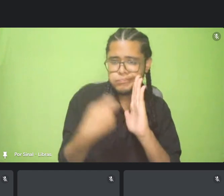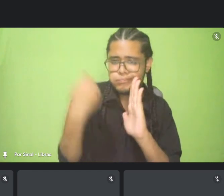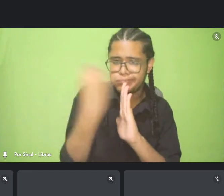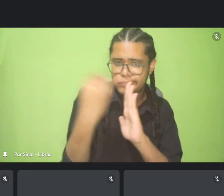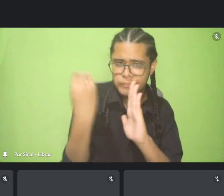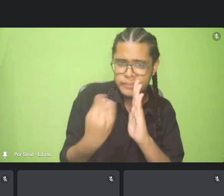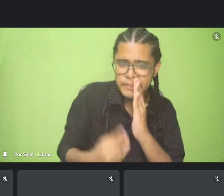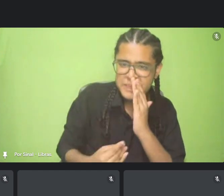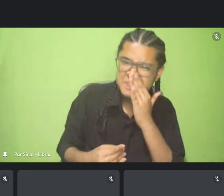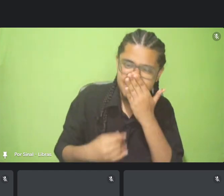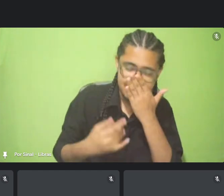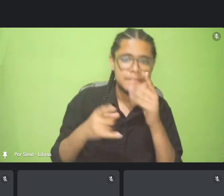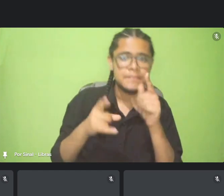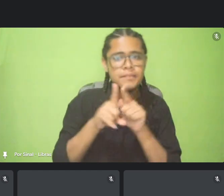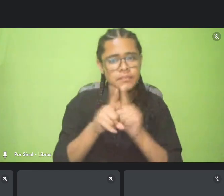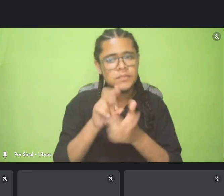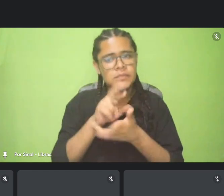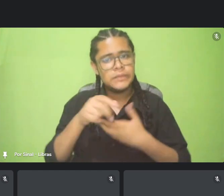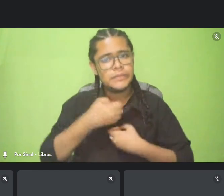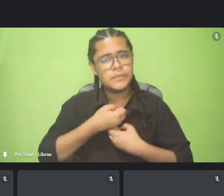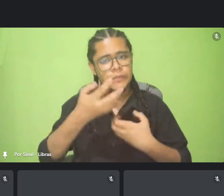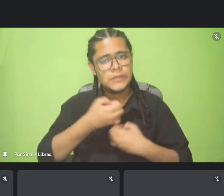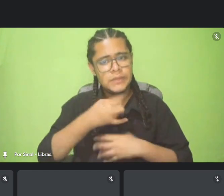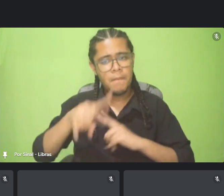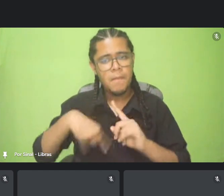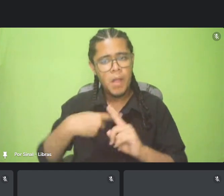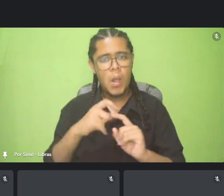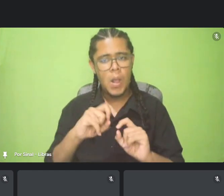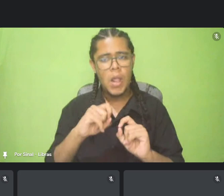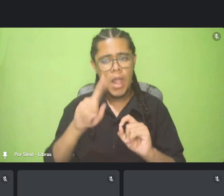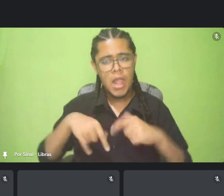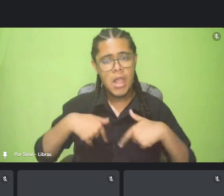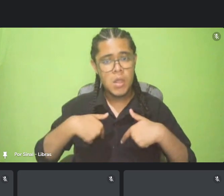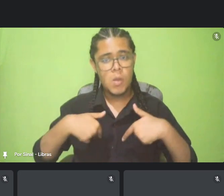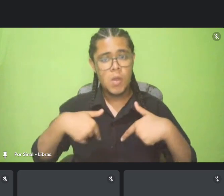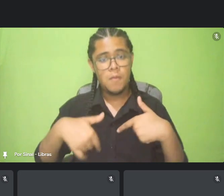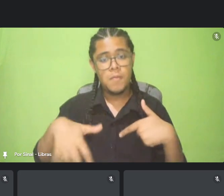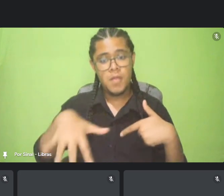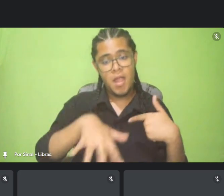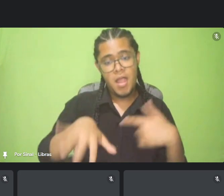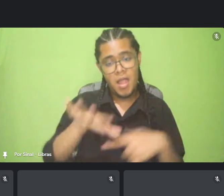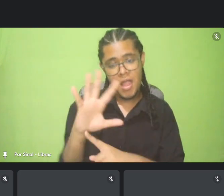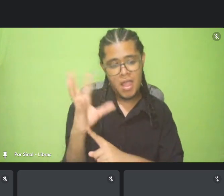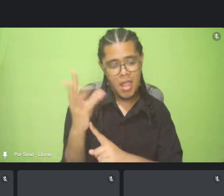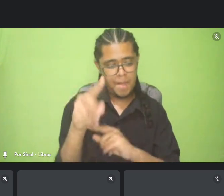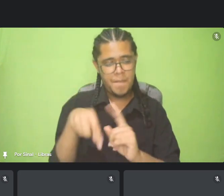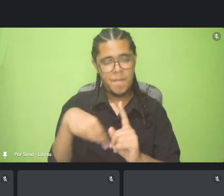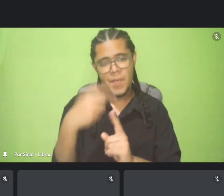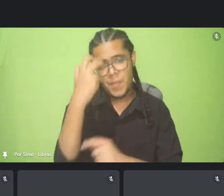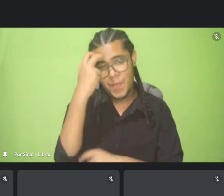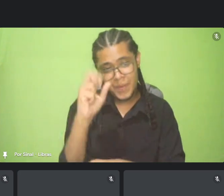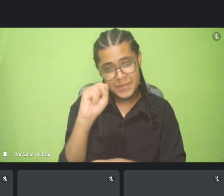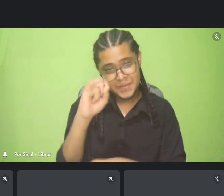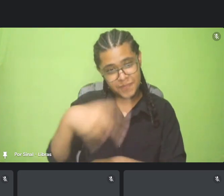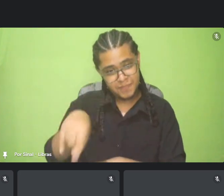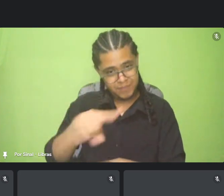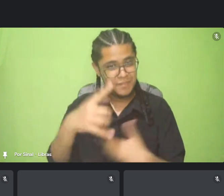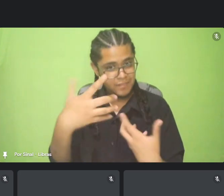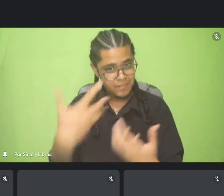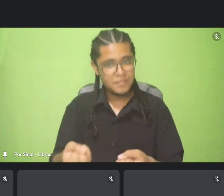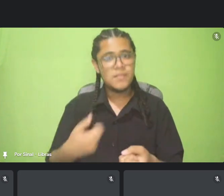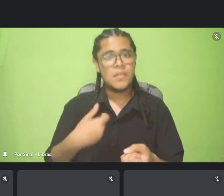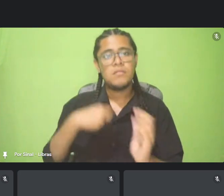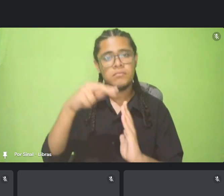poesias e também atuamos na arte e na cultura. Inclusive, se me permitem, vou ler aqui uma poesia